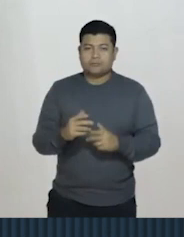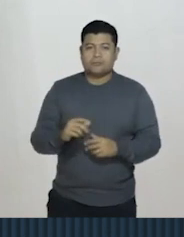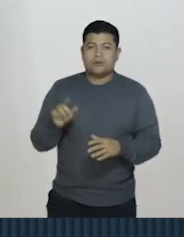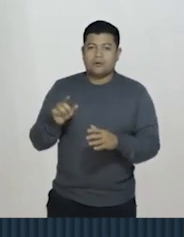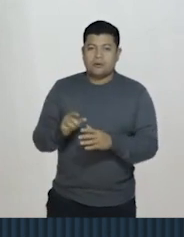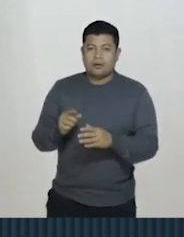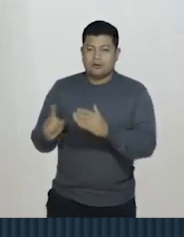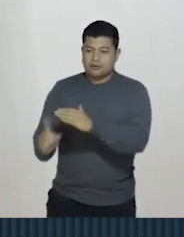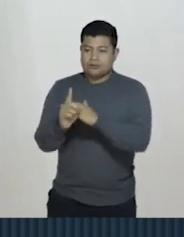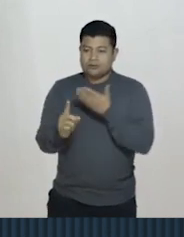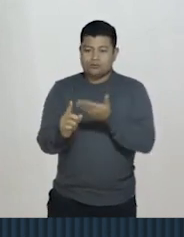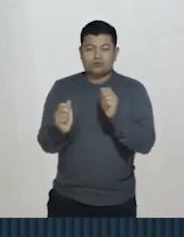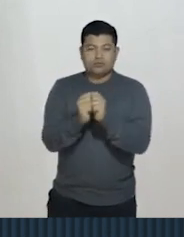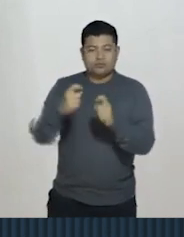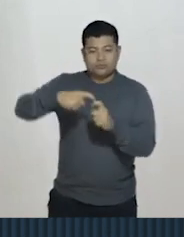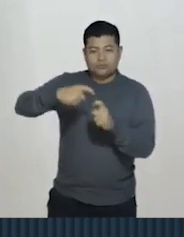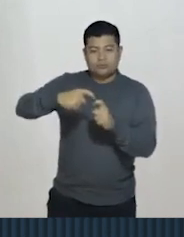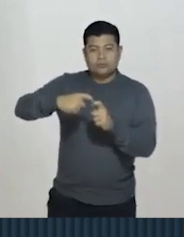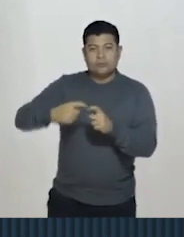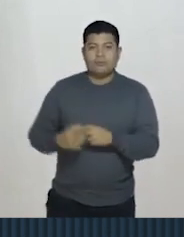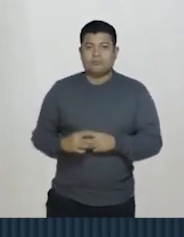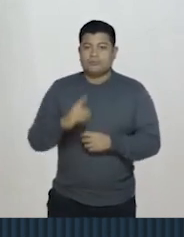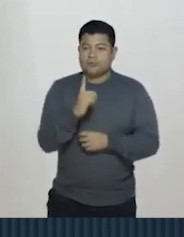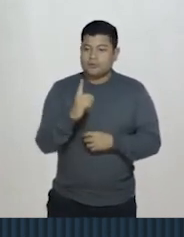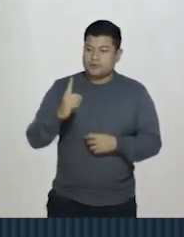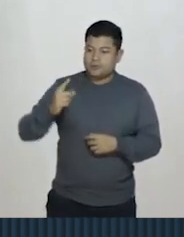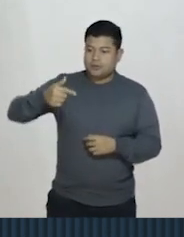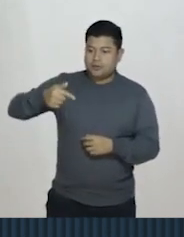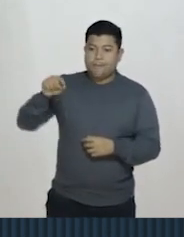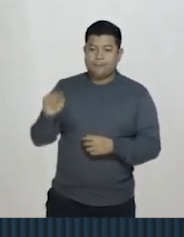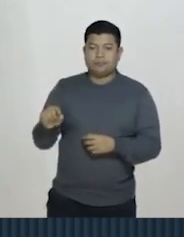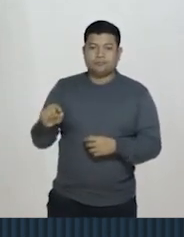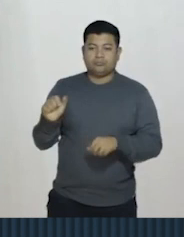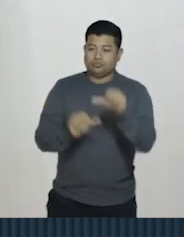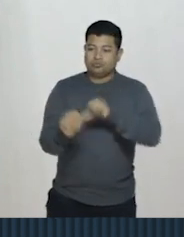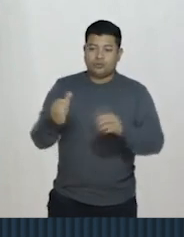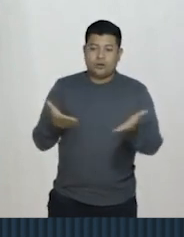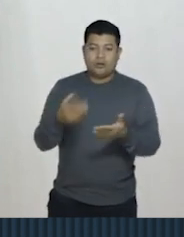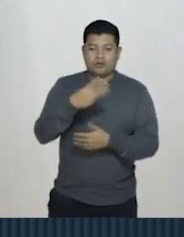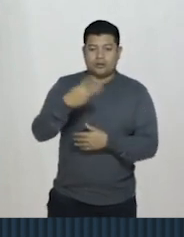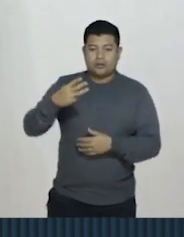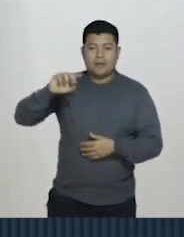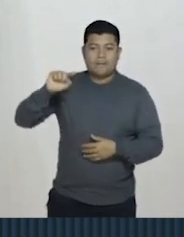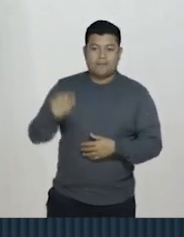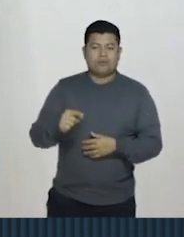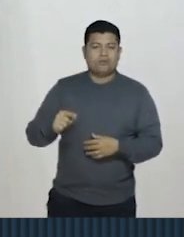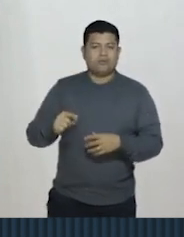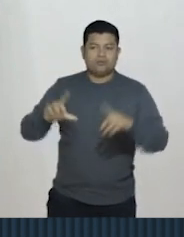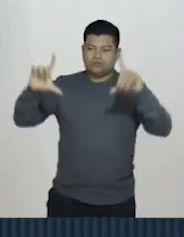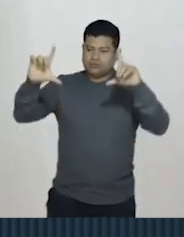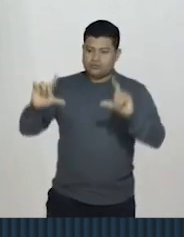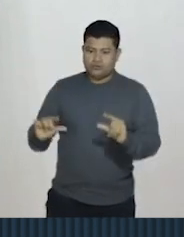cirurgias, que estavam de 117 mil, passou para 33 mil, então nós conseguimos reduzir muito. E aí